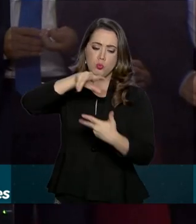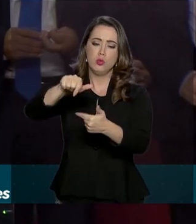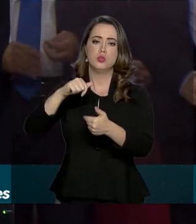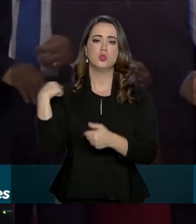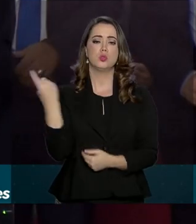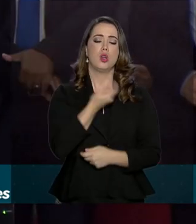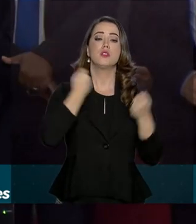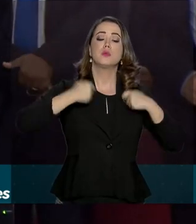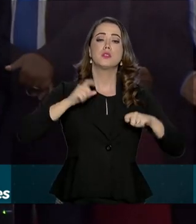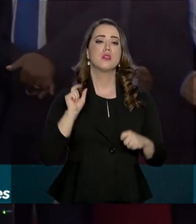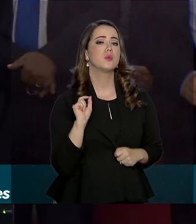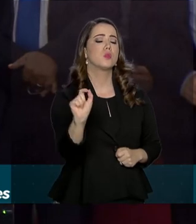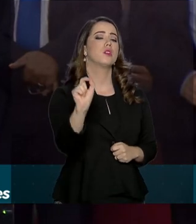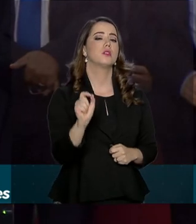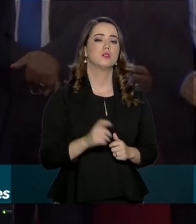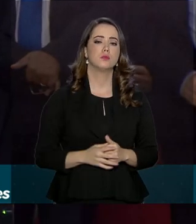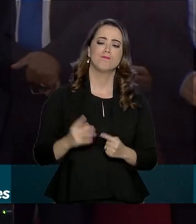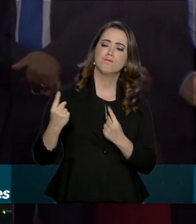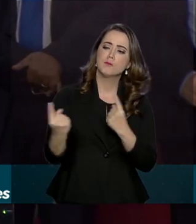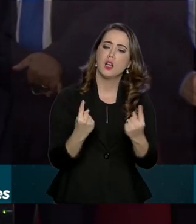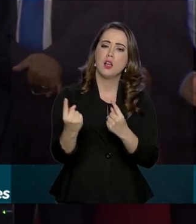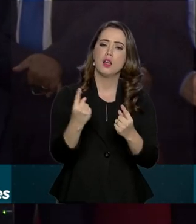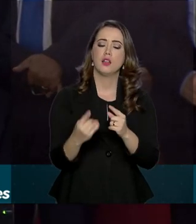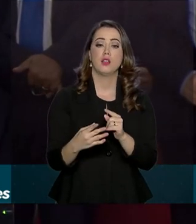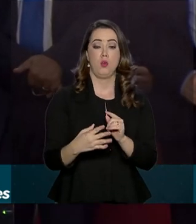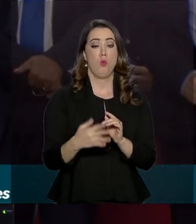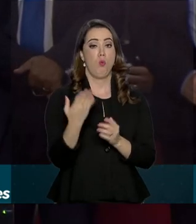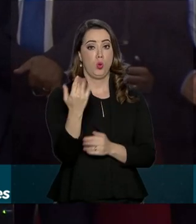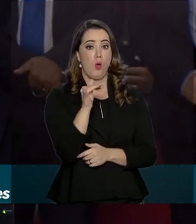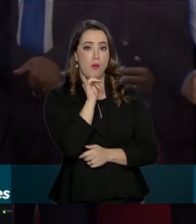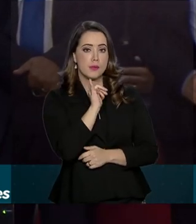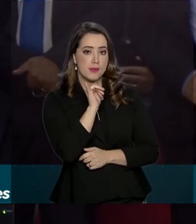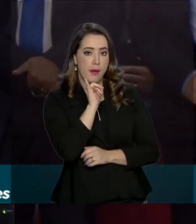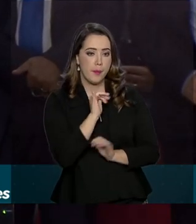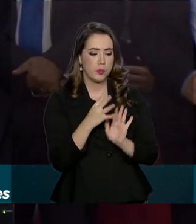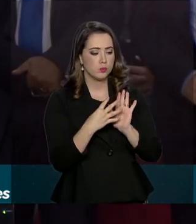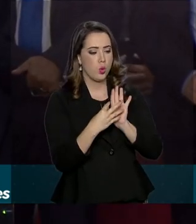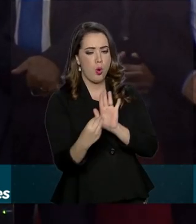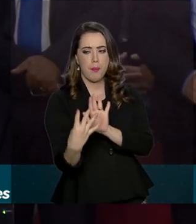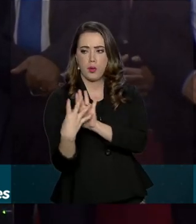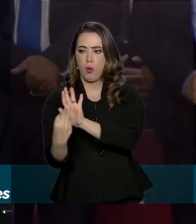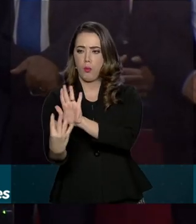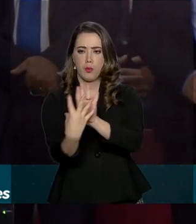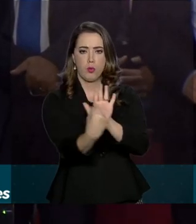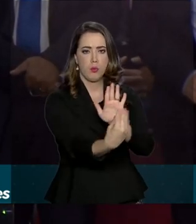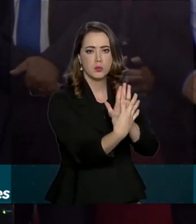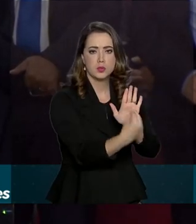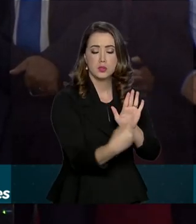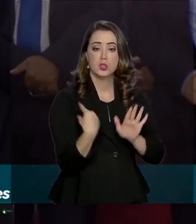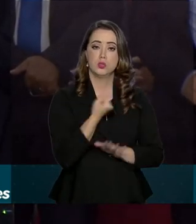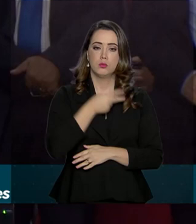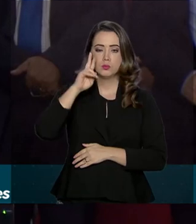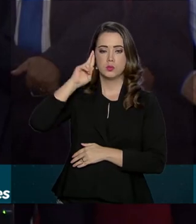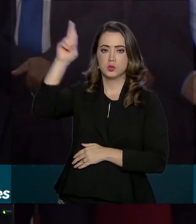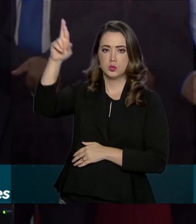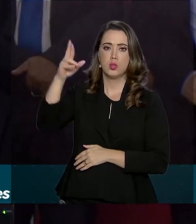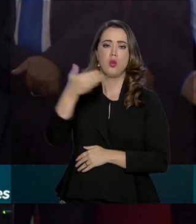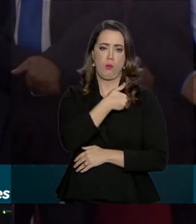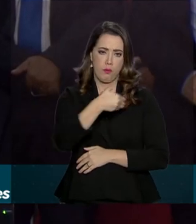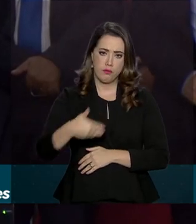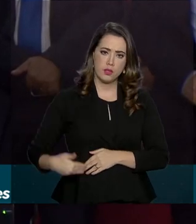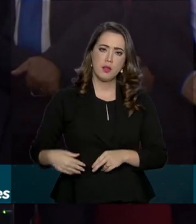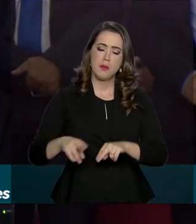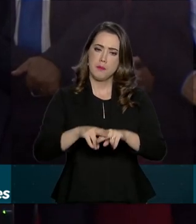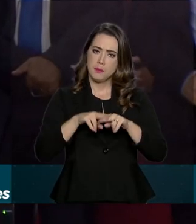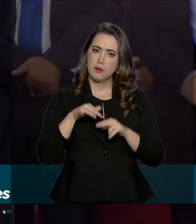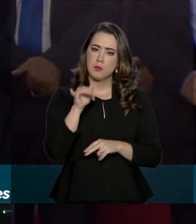nós precisamos? Cada um dar o seu exemplo. Nós, enquanto autoridade, governar pelo exemplo,